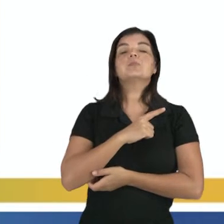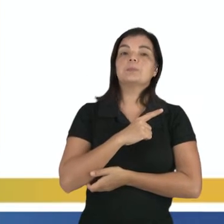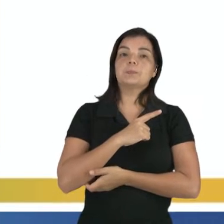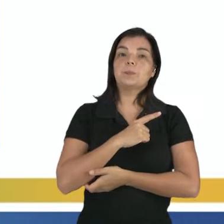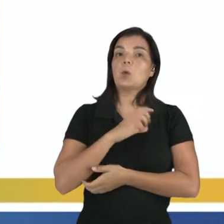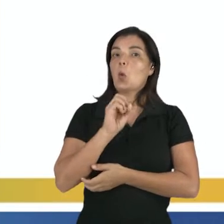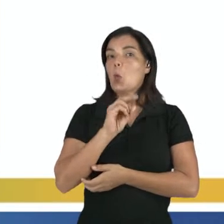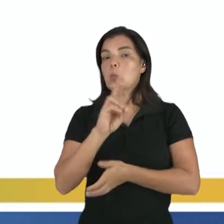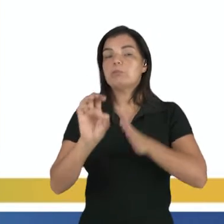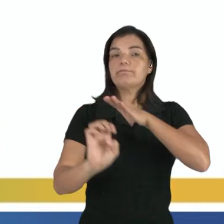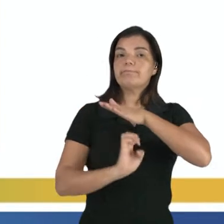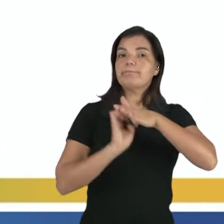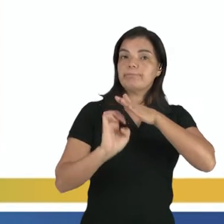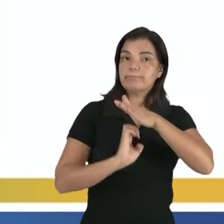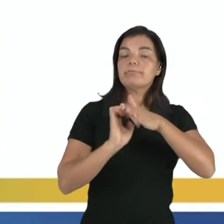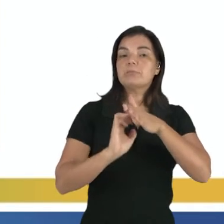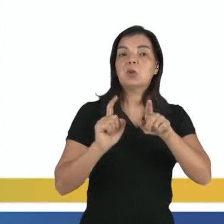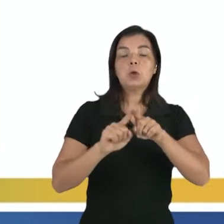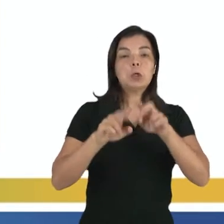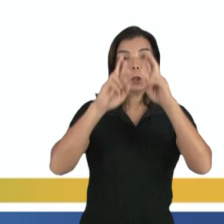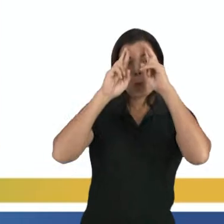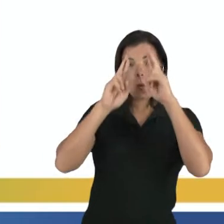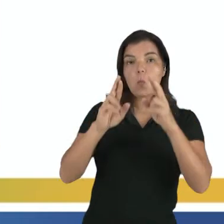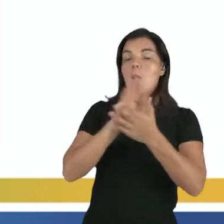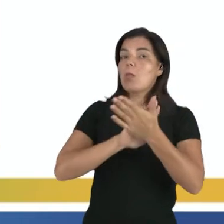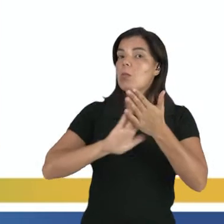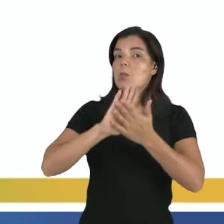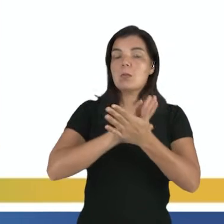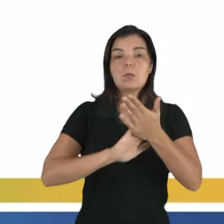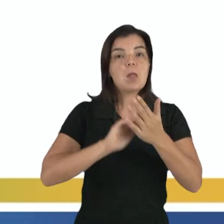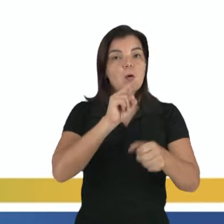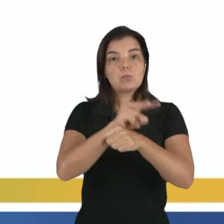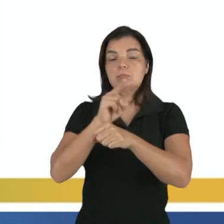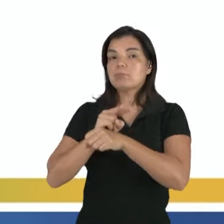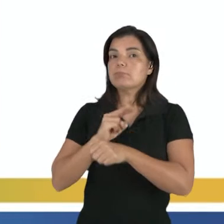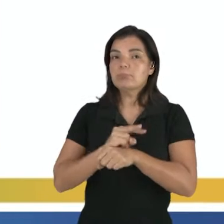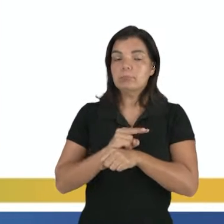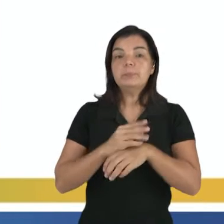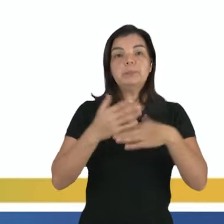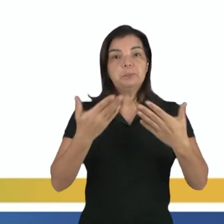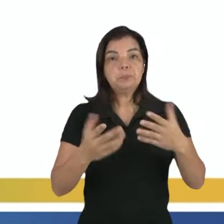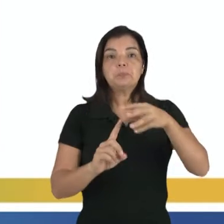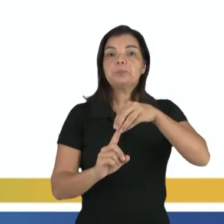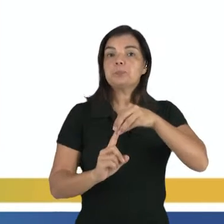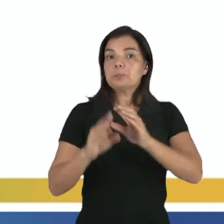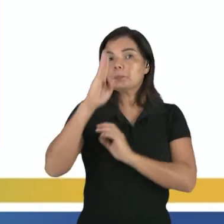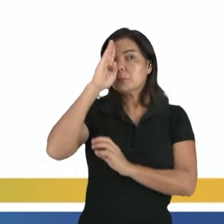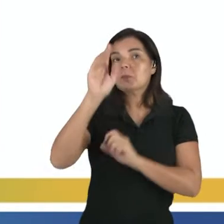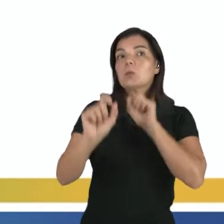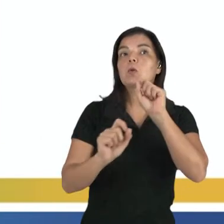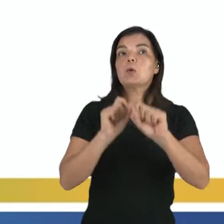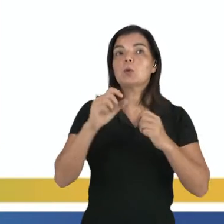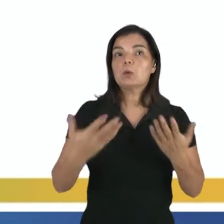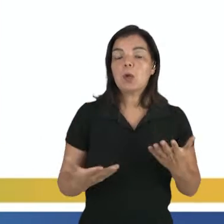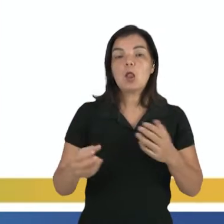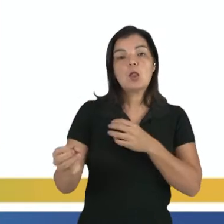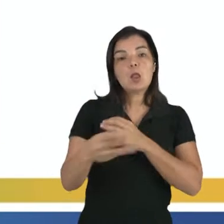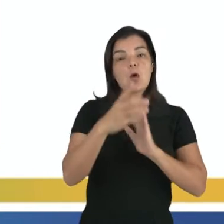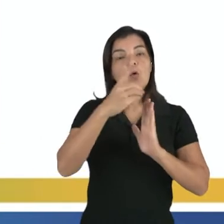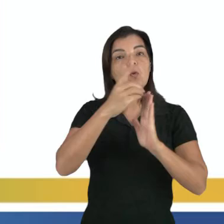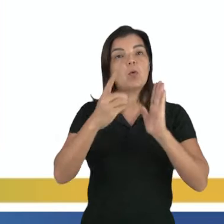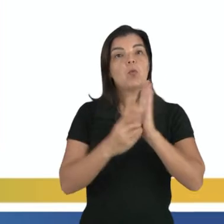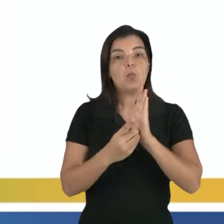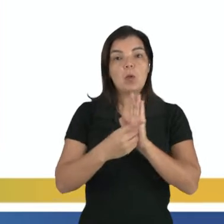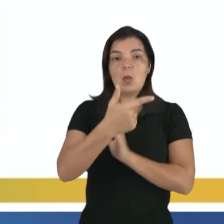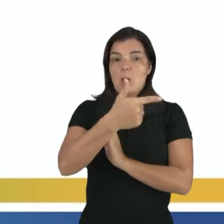a empresas que não respeitarem essas unidades de conservação. Então, o objetivo principal desse novo decreto era